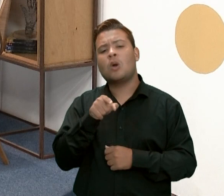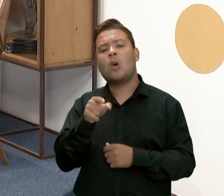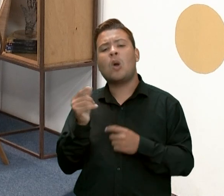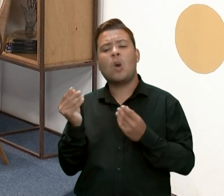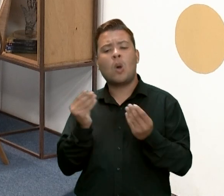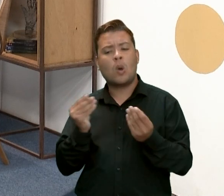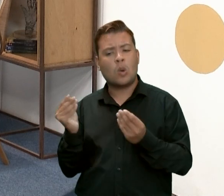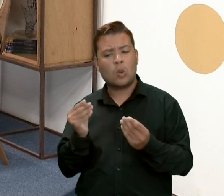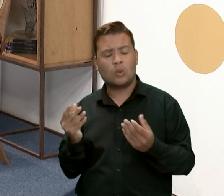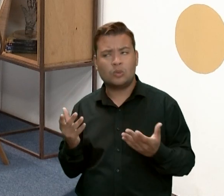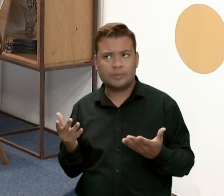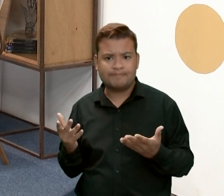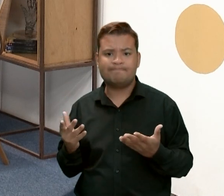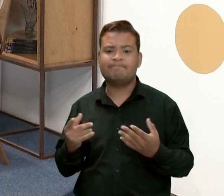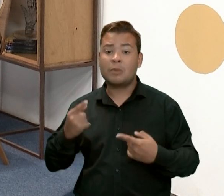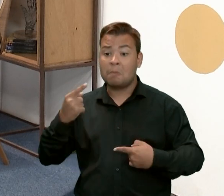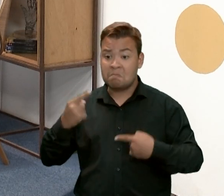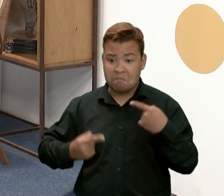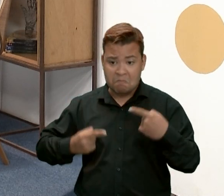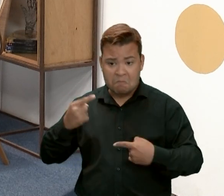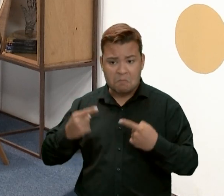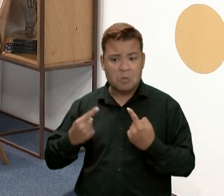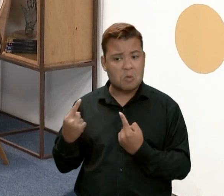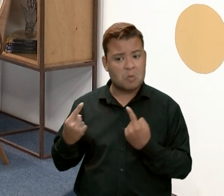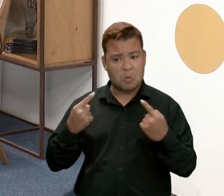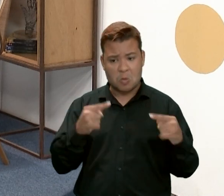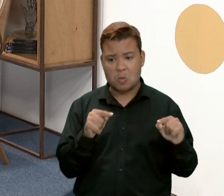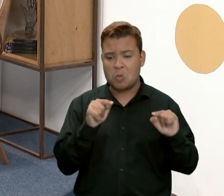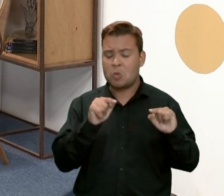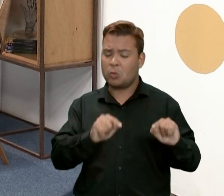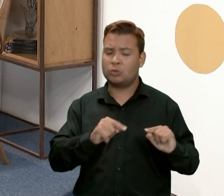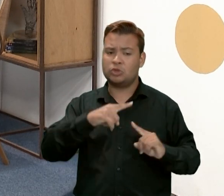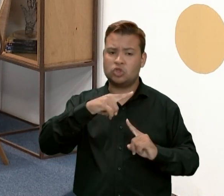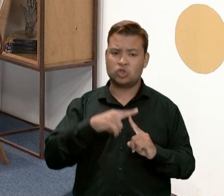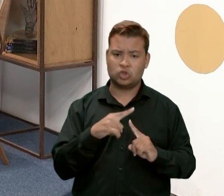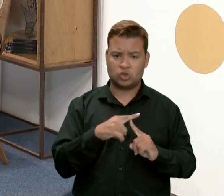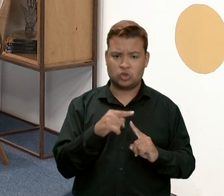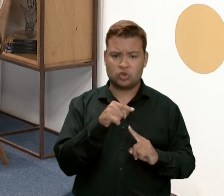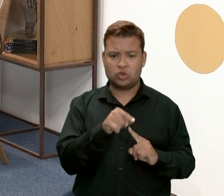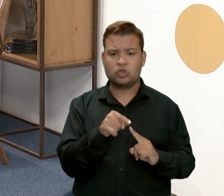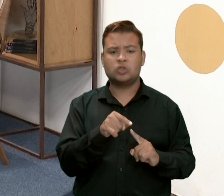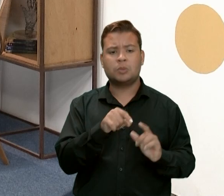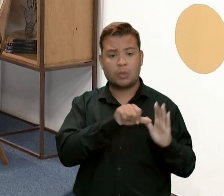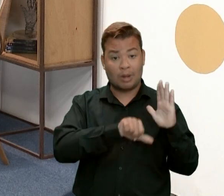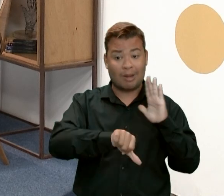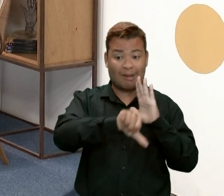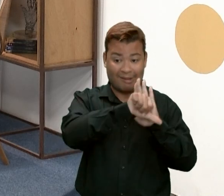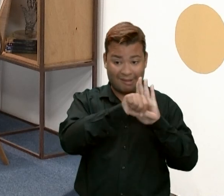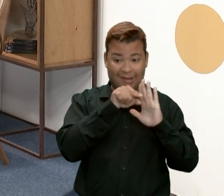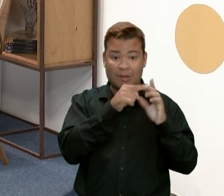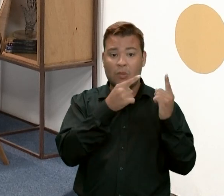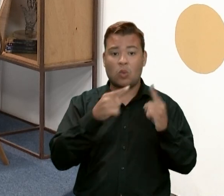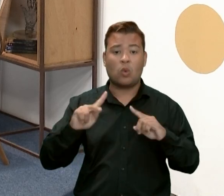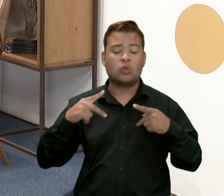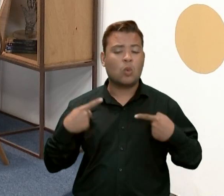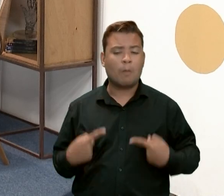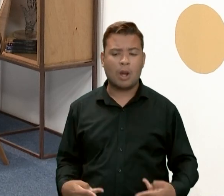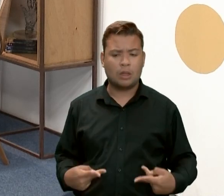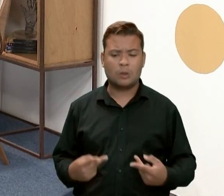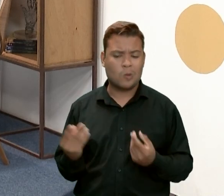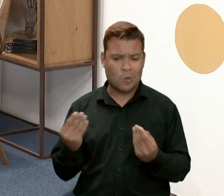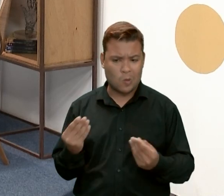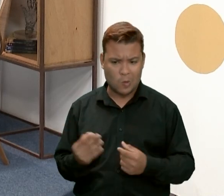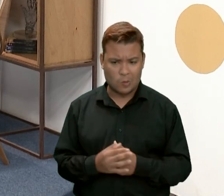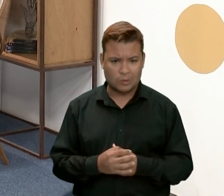sido essa batalha contra esse tipo de crime contra a humanidade?